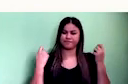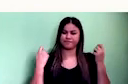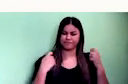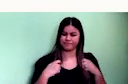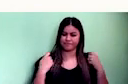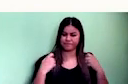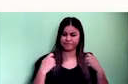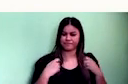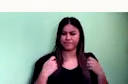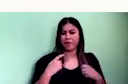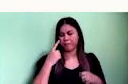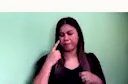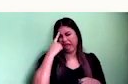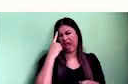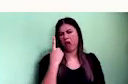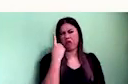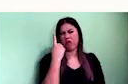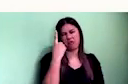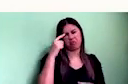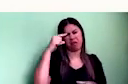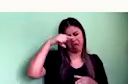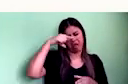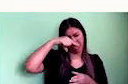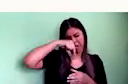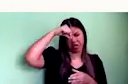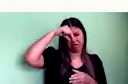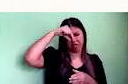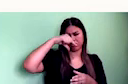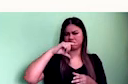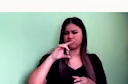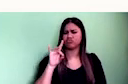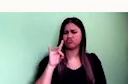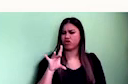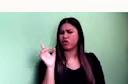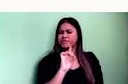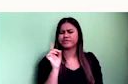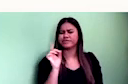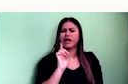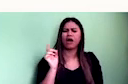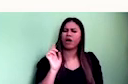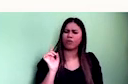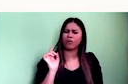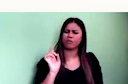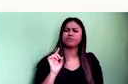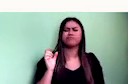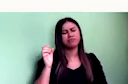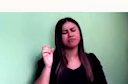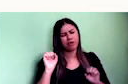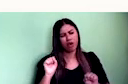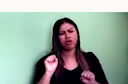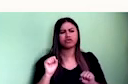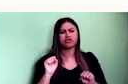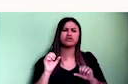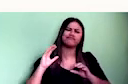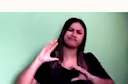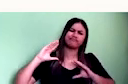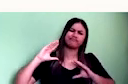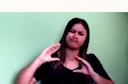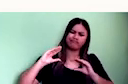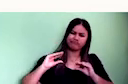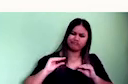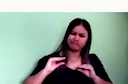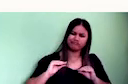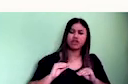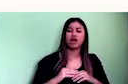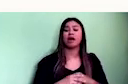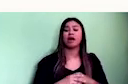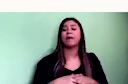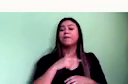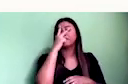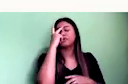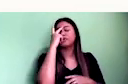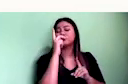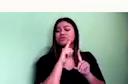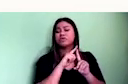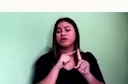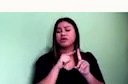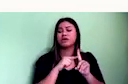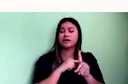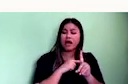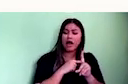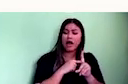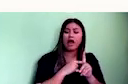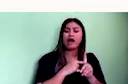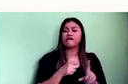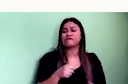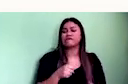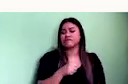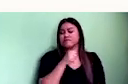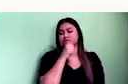gota só, mas você usa a cada 3 segundos, também vai ser um exagero, tá? Então, tomar cuidado com gestantes, idosos, pessoas que já têm uma